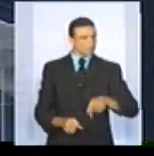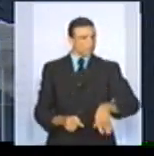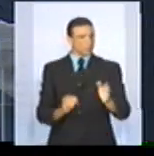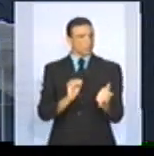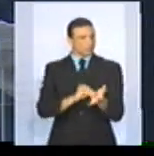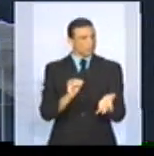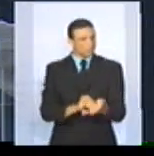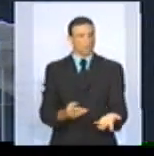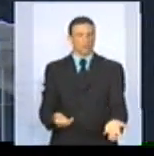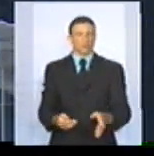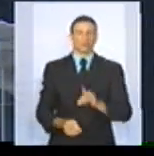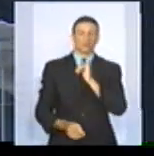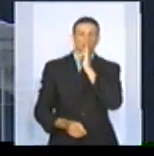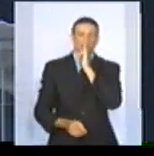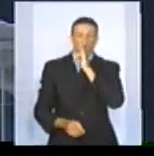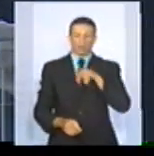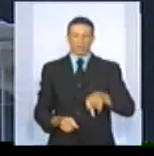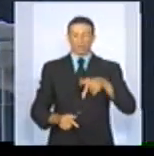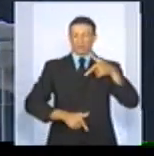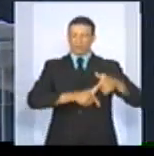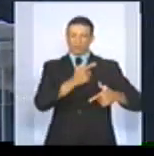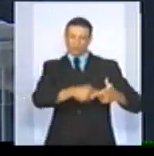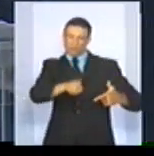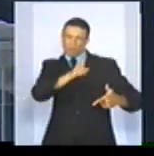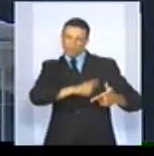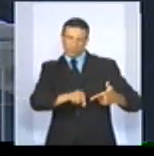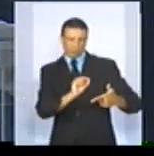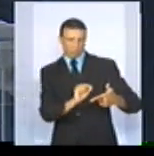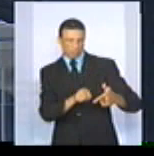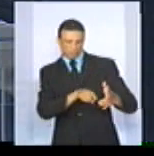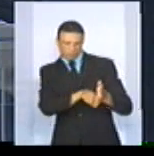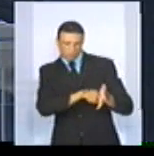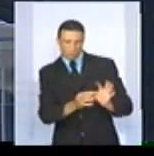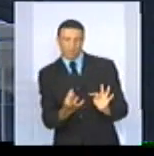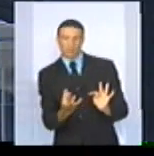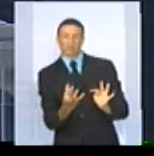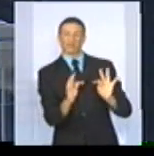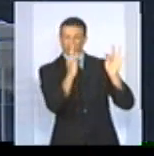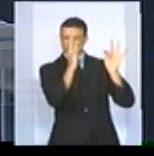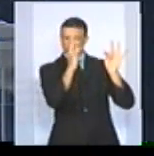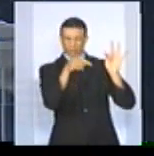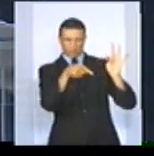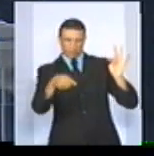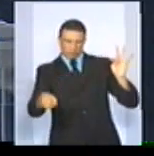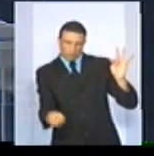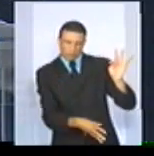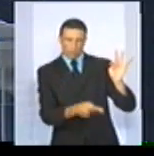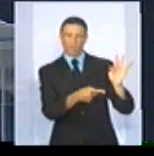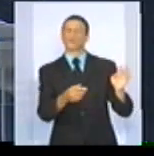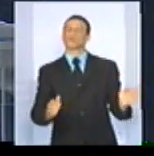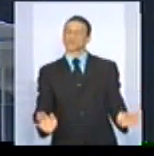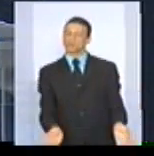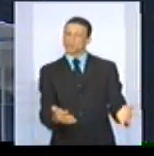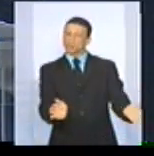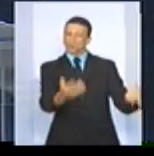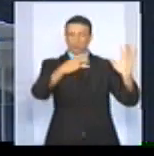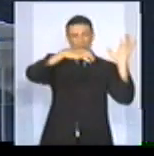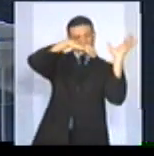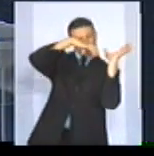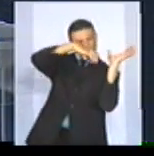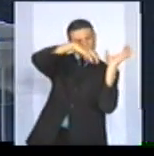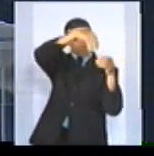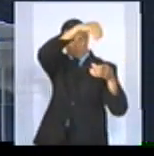jurídica na matéria diante dos problemas suscitados pela convergência tecnológica. E devemos aqui elogiar o Congresso, que soube muito bem